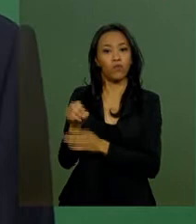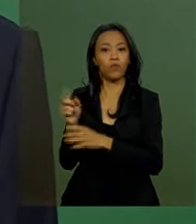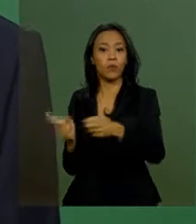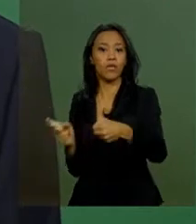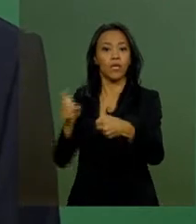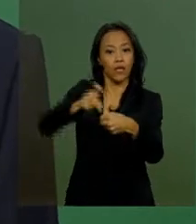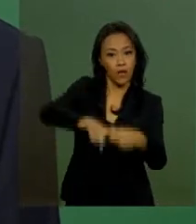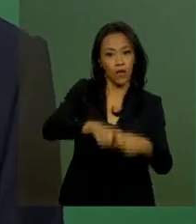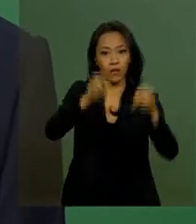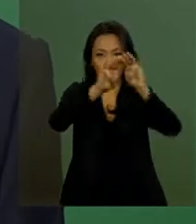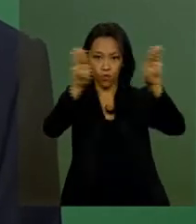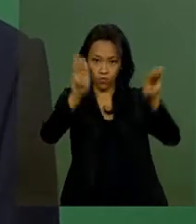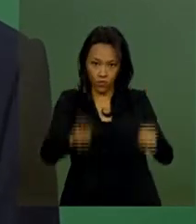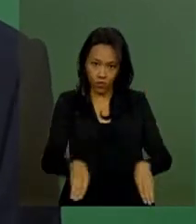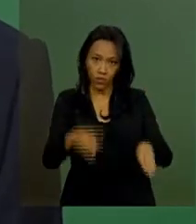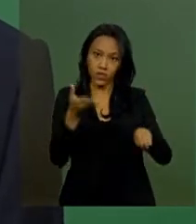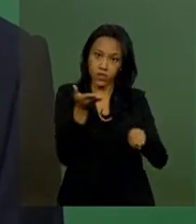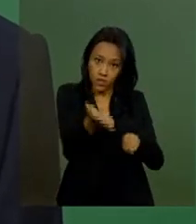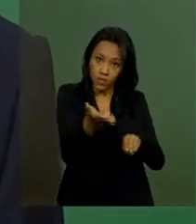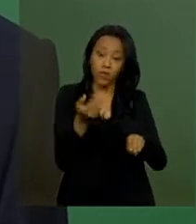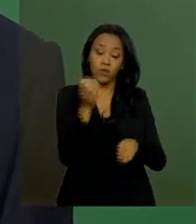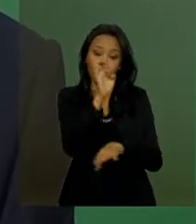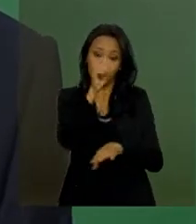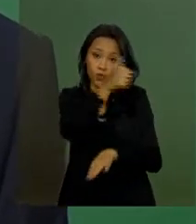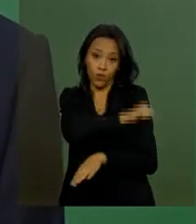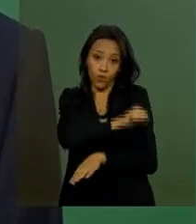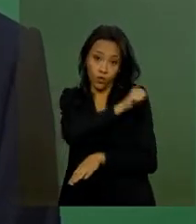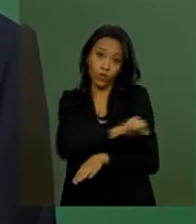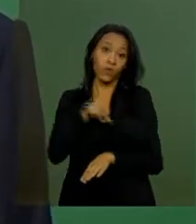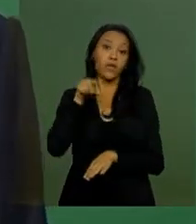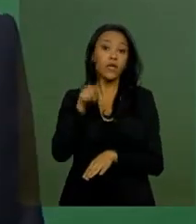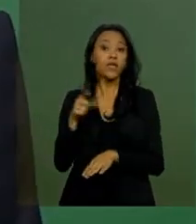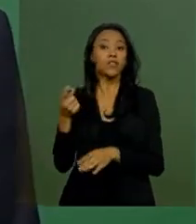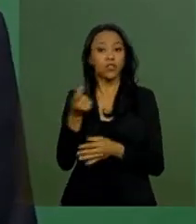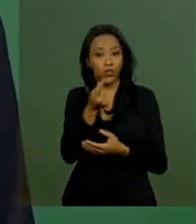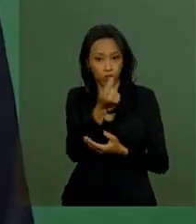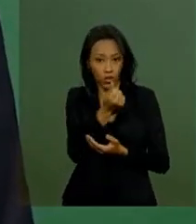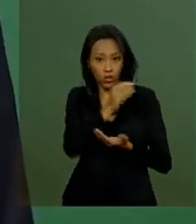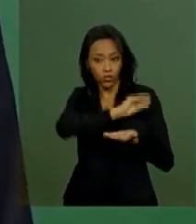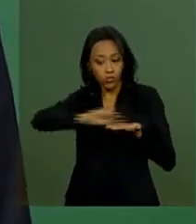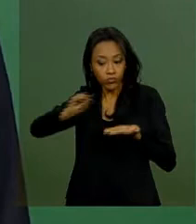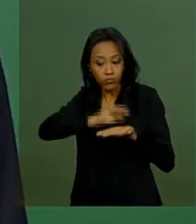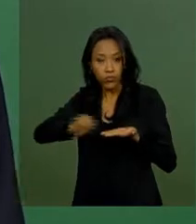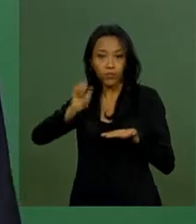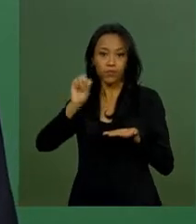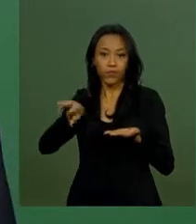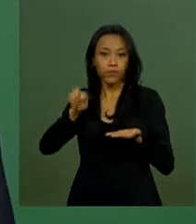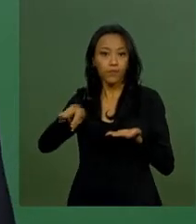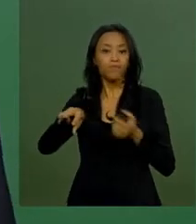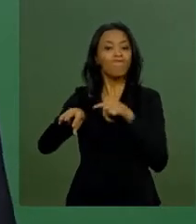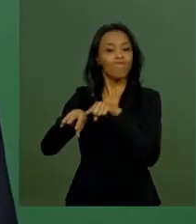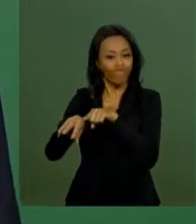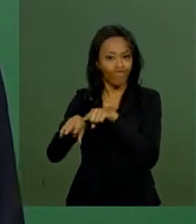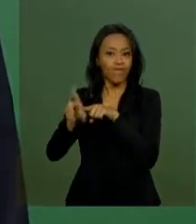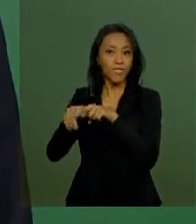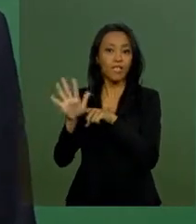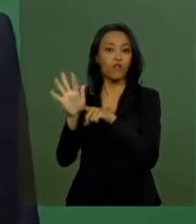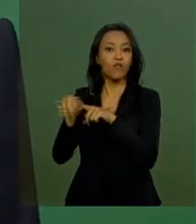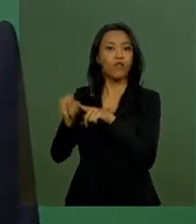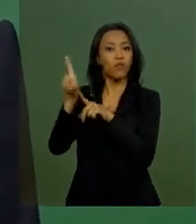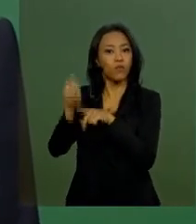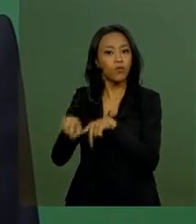e com isso os recursos desde já serem colocados nesse fundo patrimonial é que seria de grande